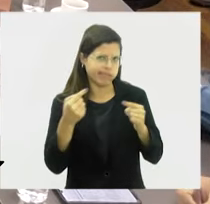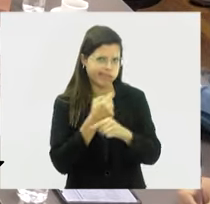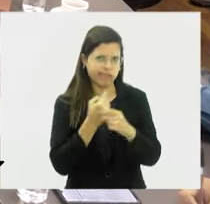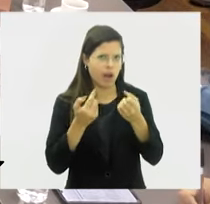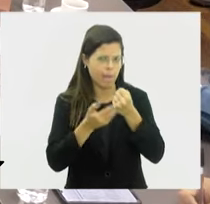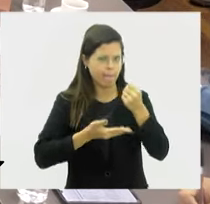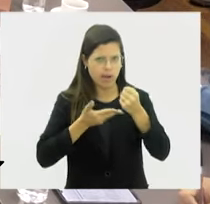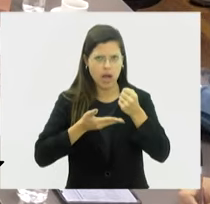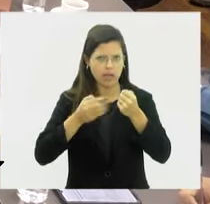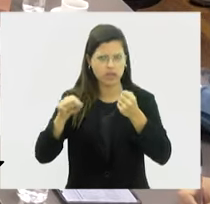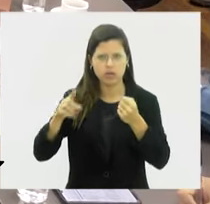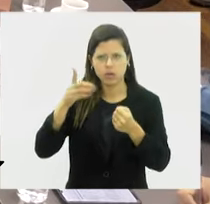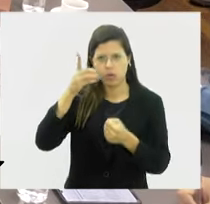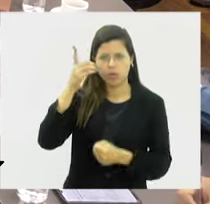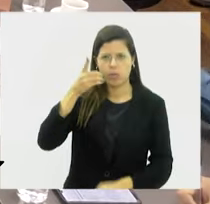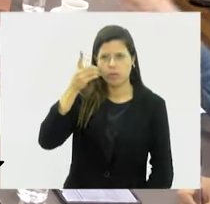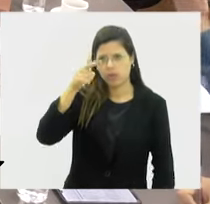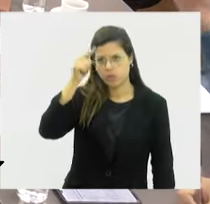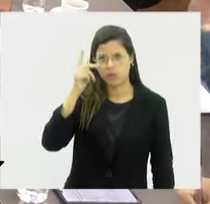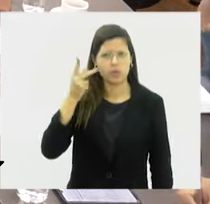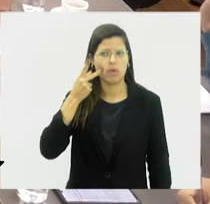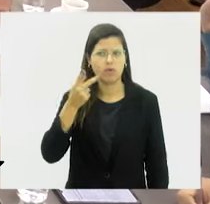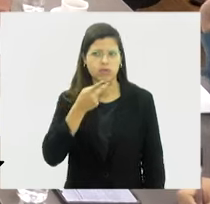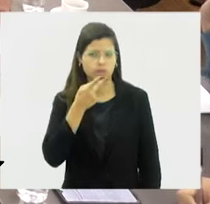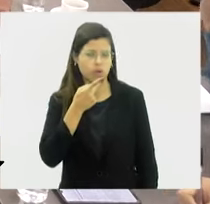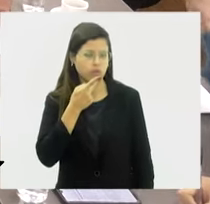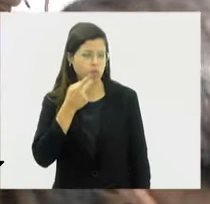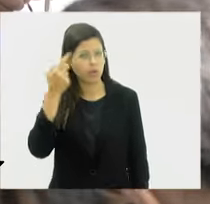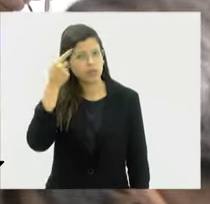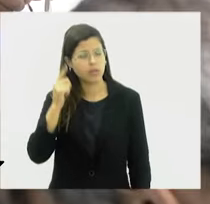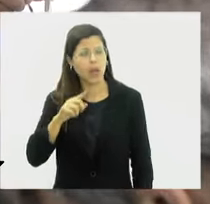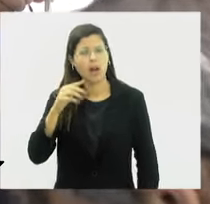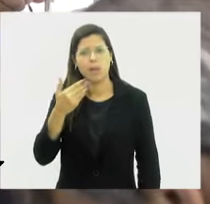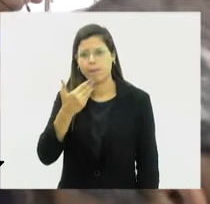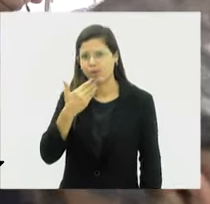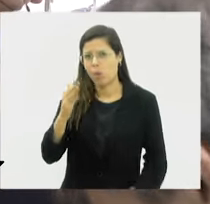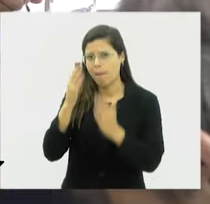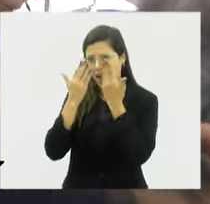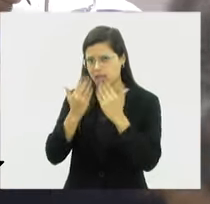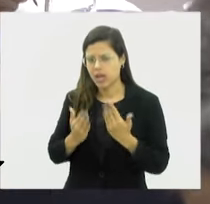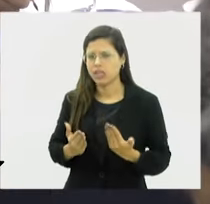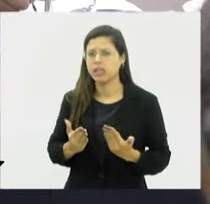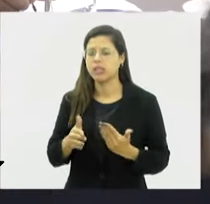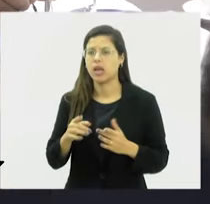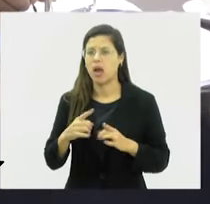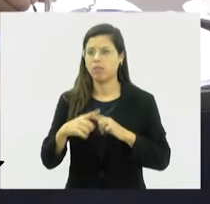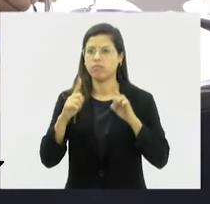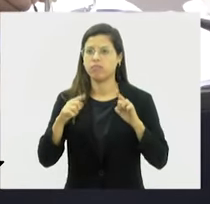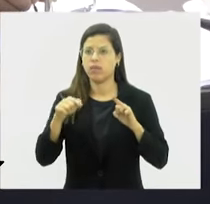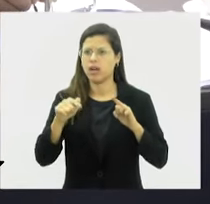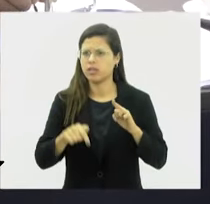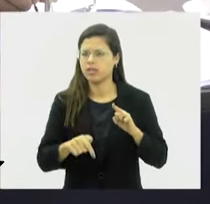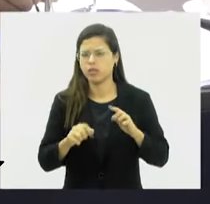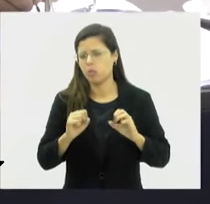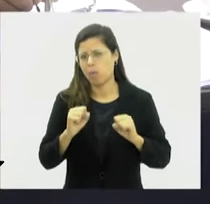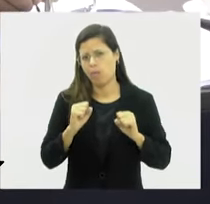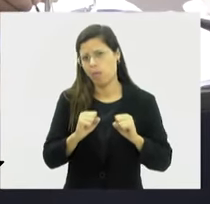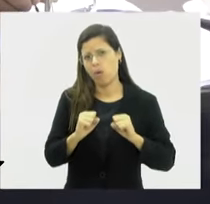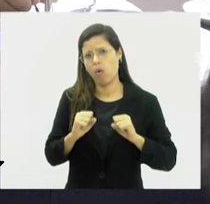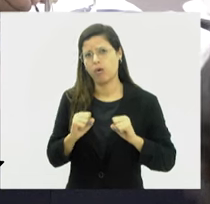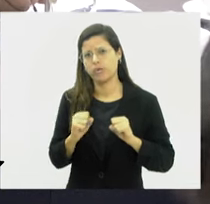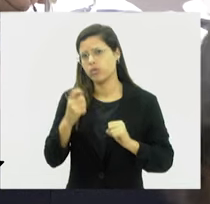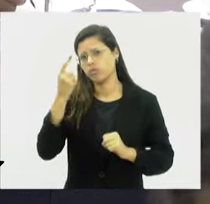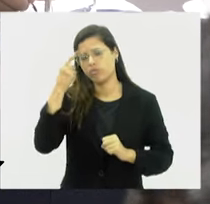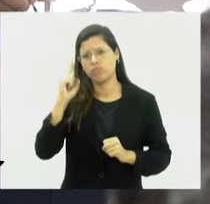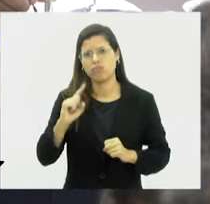levantou. Eu não sei, o deputado Luiz Paulo pediu vista, vai analisar. Mas, em última instância, a gente pode dar, não sei se a